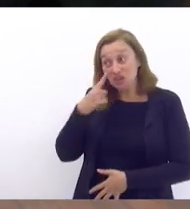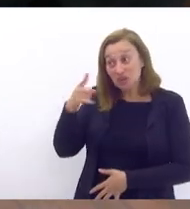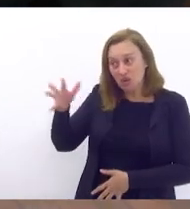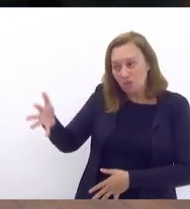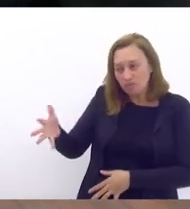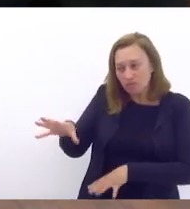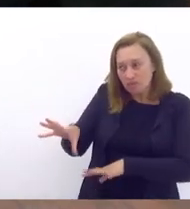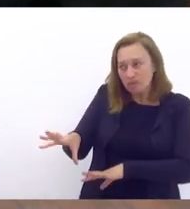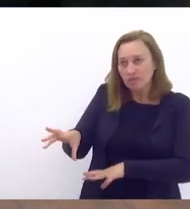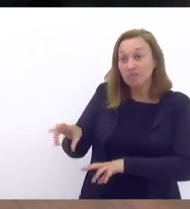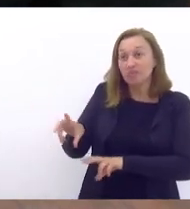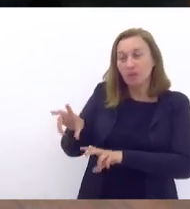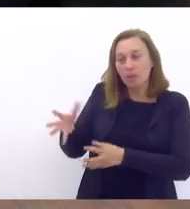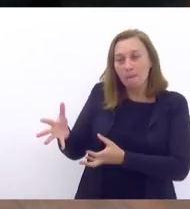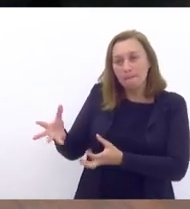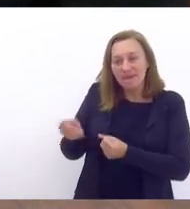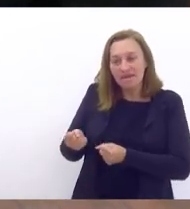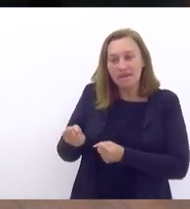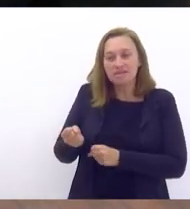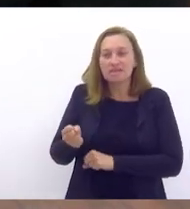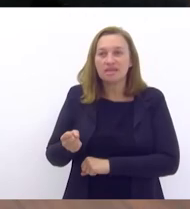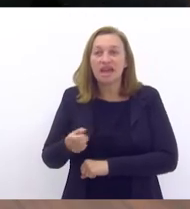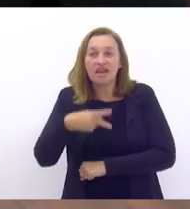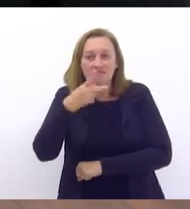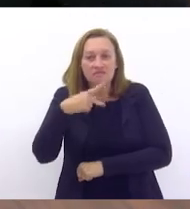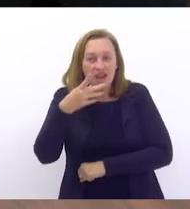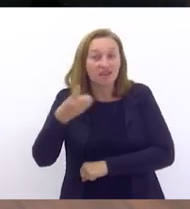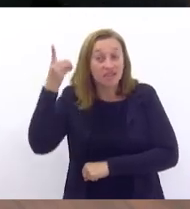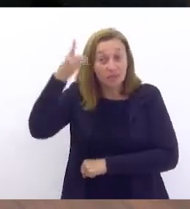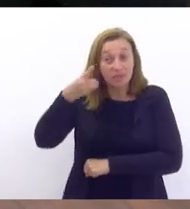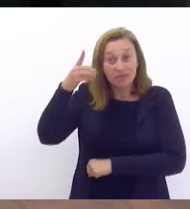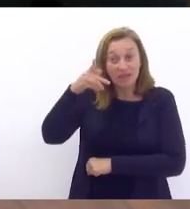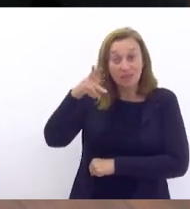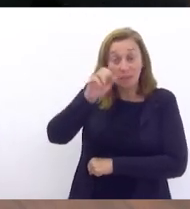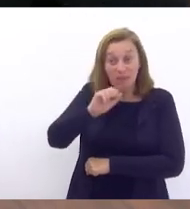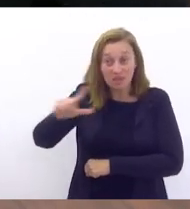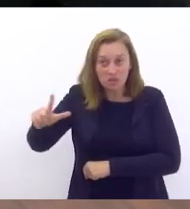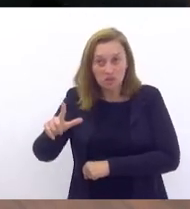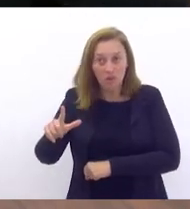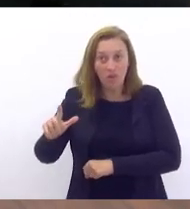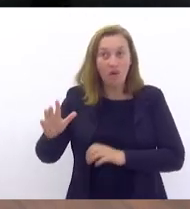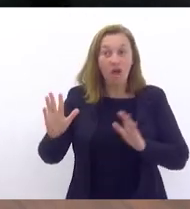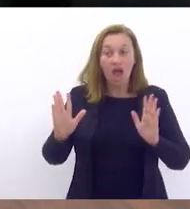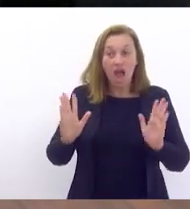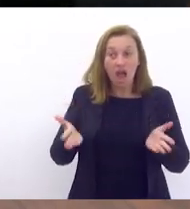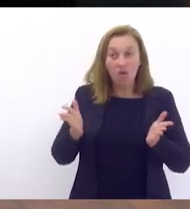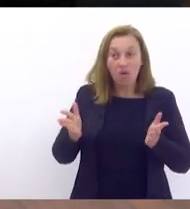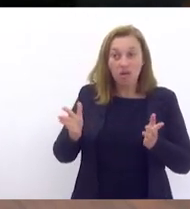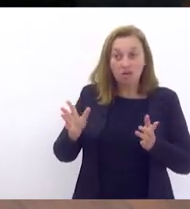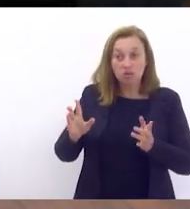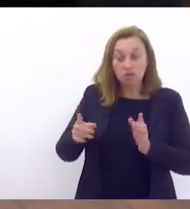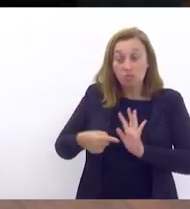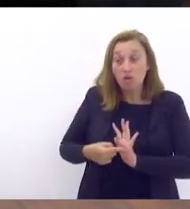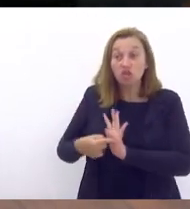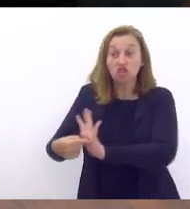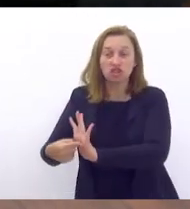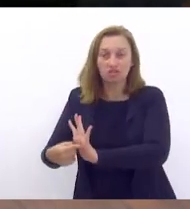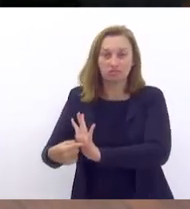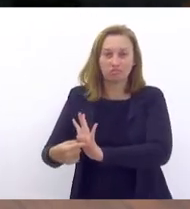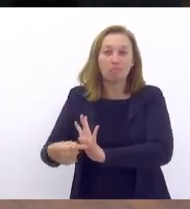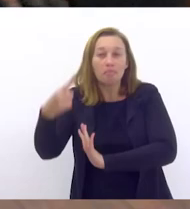líder da bancada do PSOL, peguei o raciocínio dele e estou devolvendo.